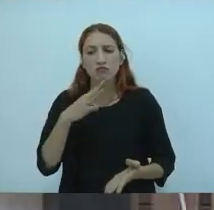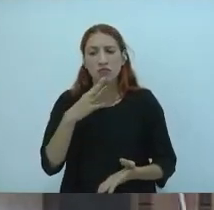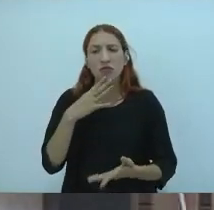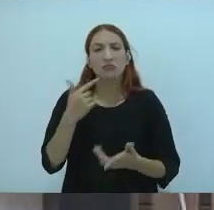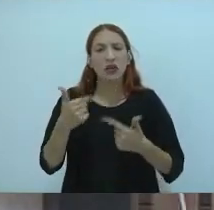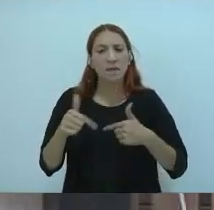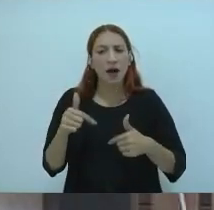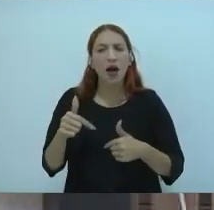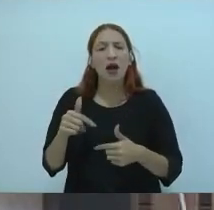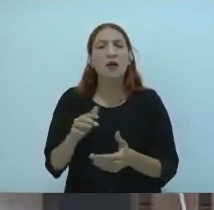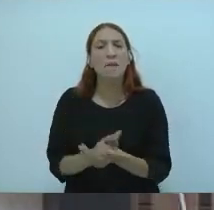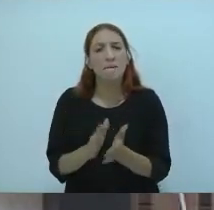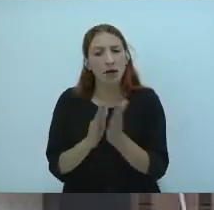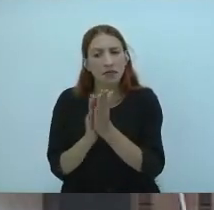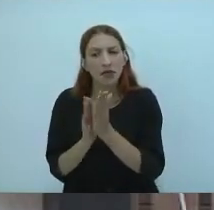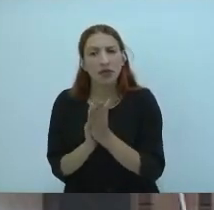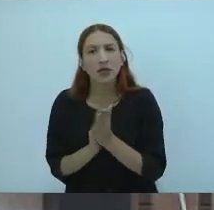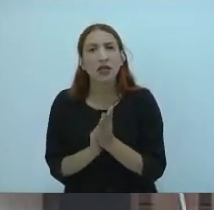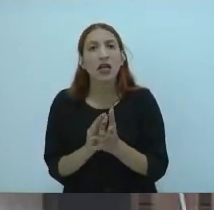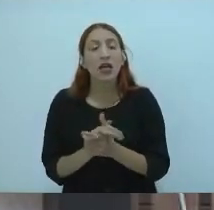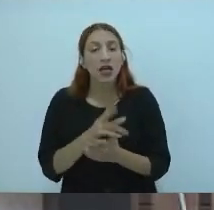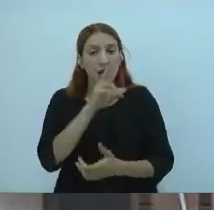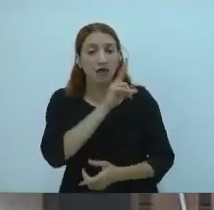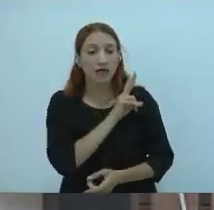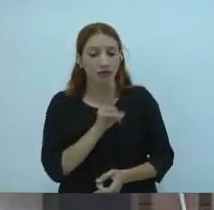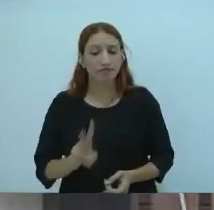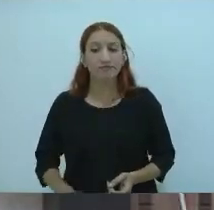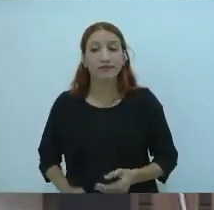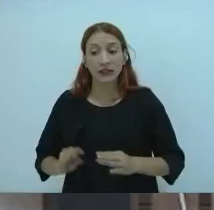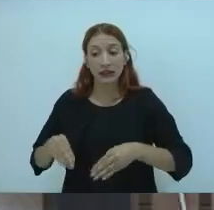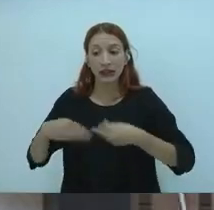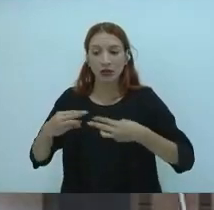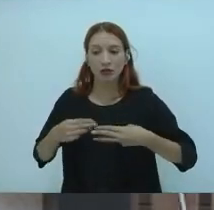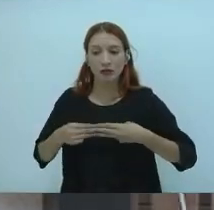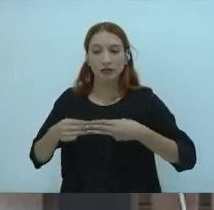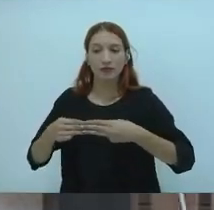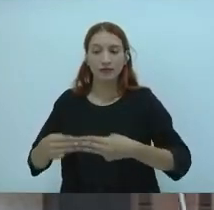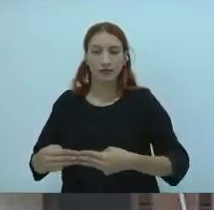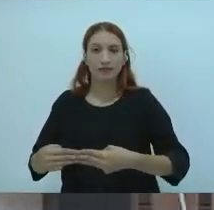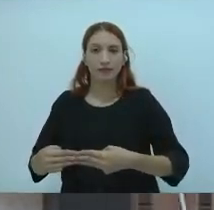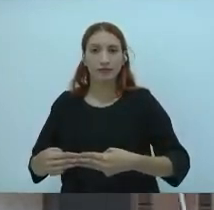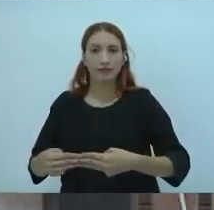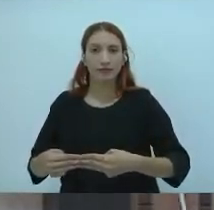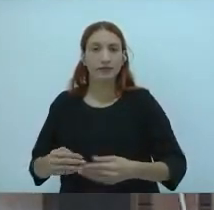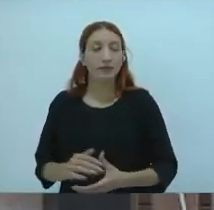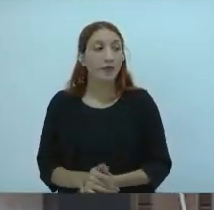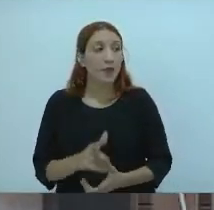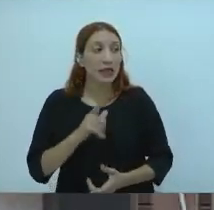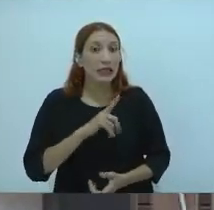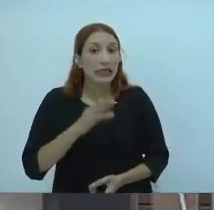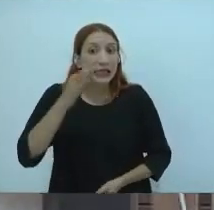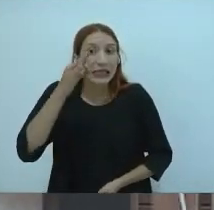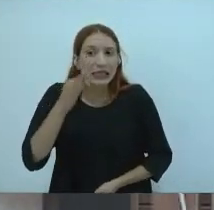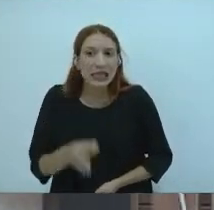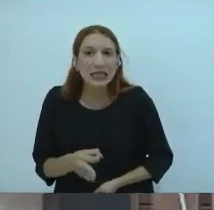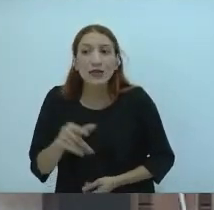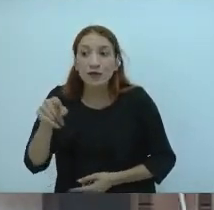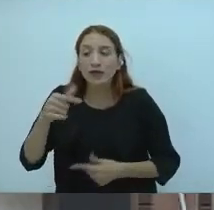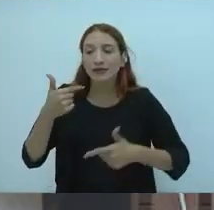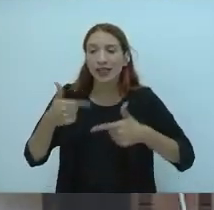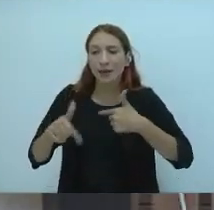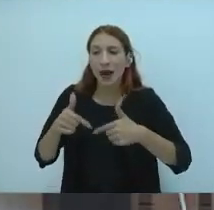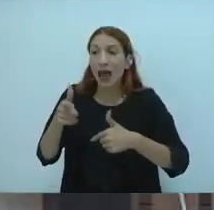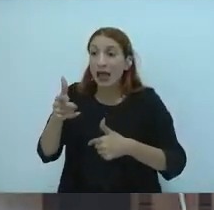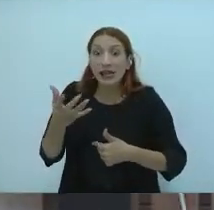por ser mencionada aqui hoje e ao vereador que lhe deu essa menção horrosa eu tenho certeza que no seu trabalho a